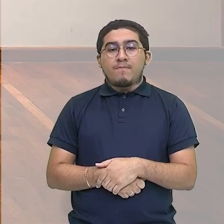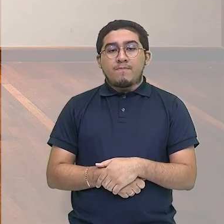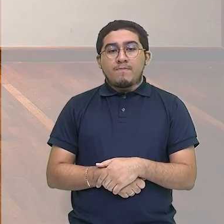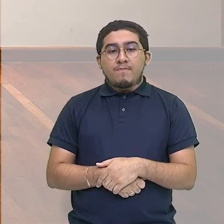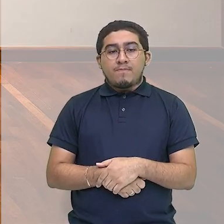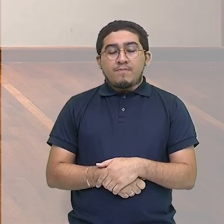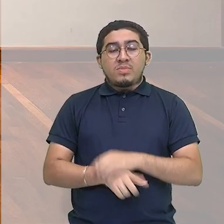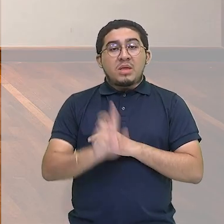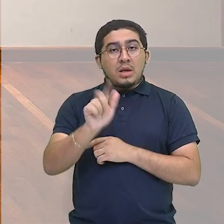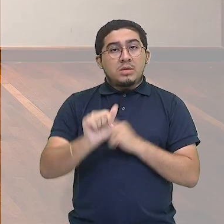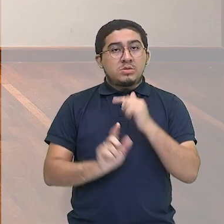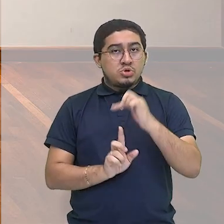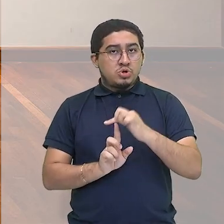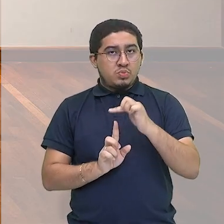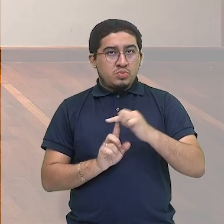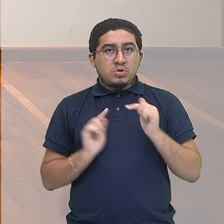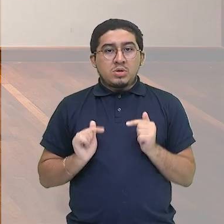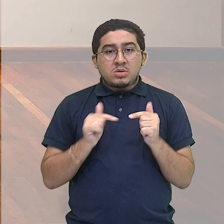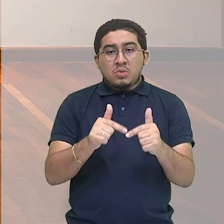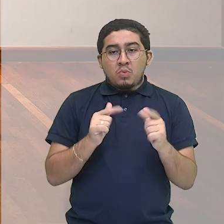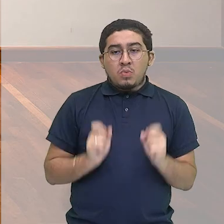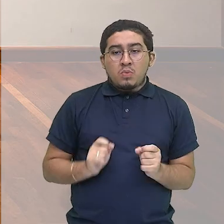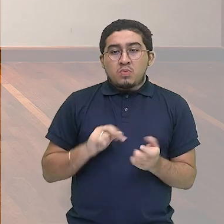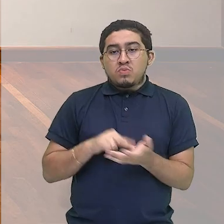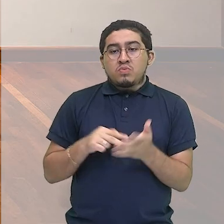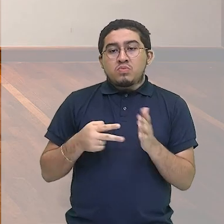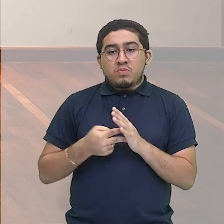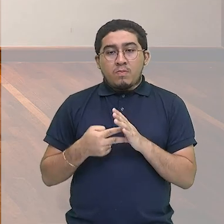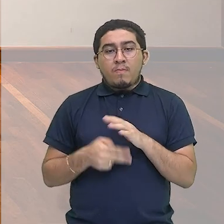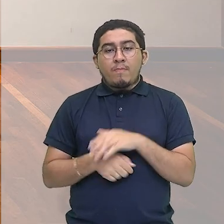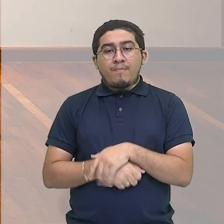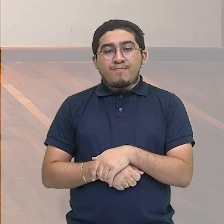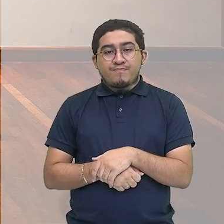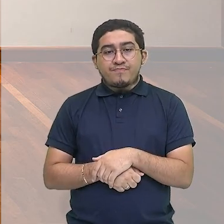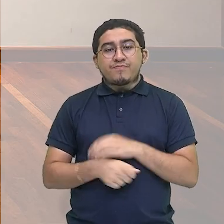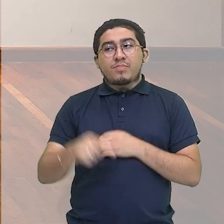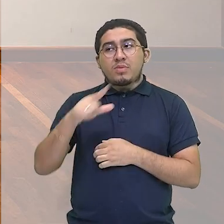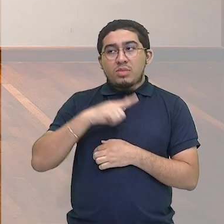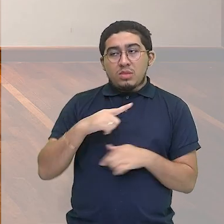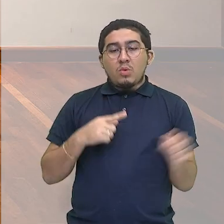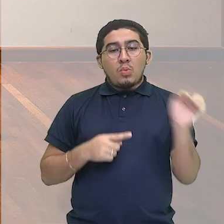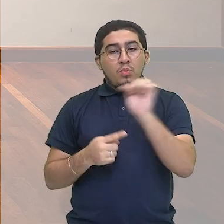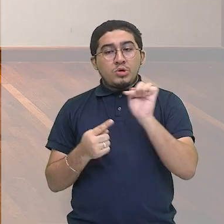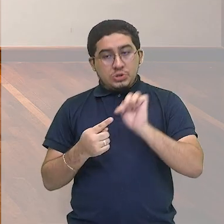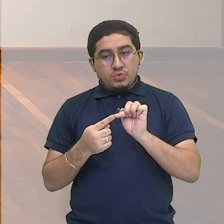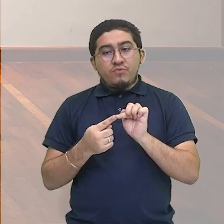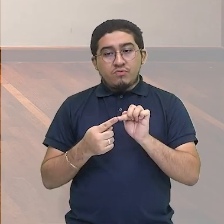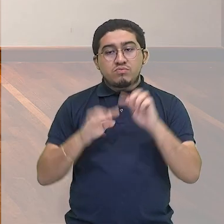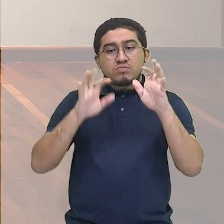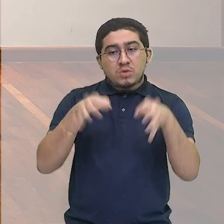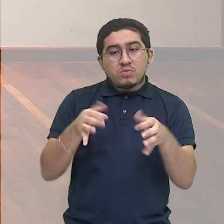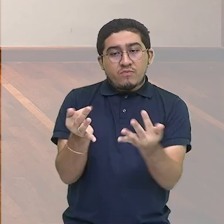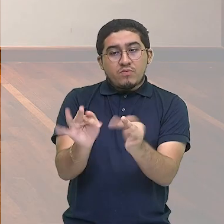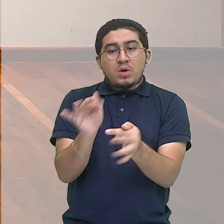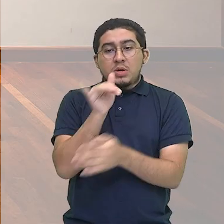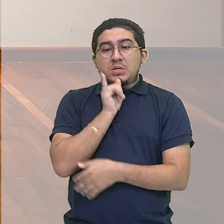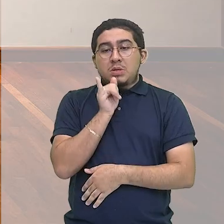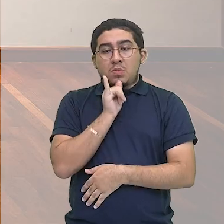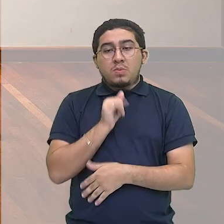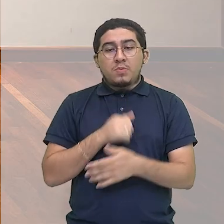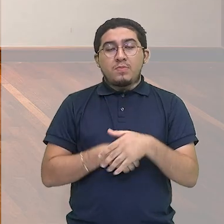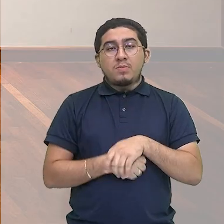ação social é aquela em que há um objetivo final, né? Por exemplo, quando